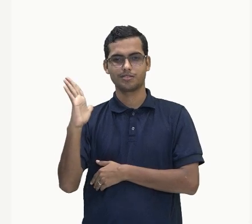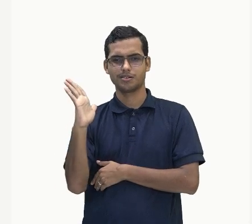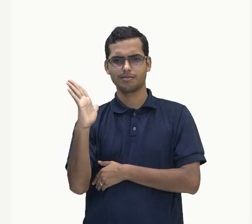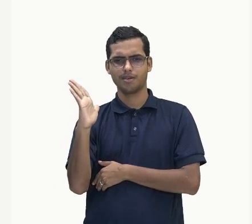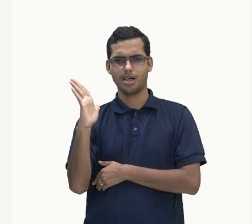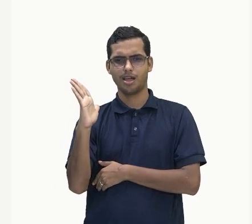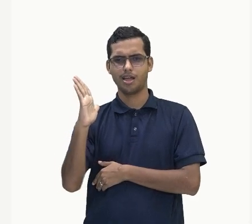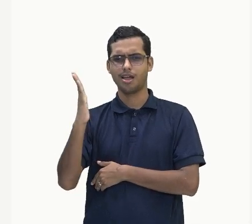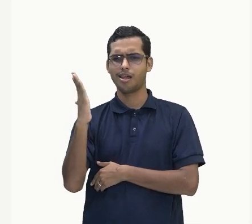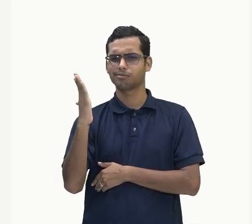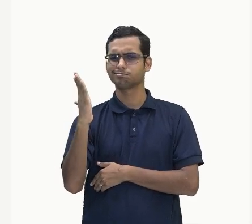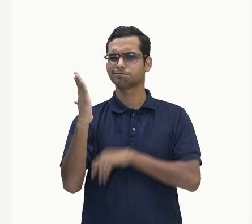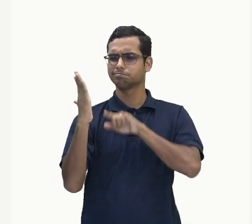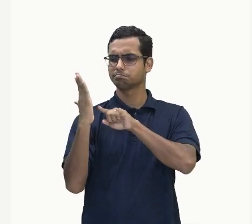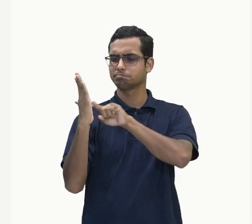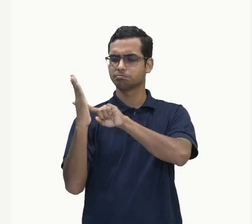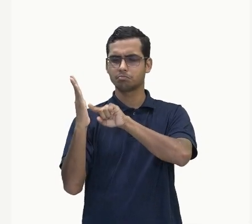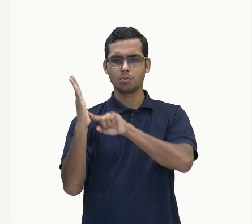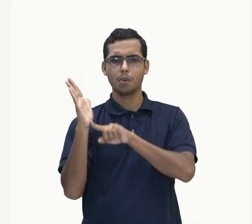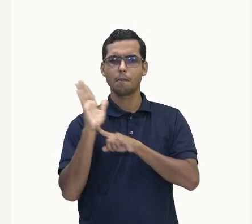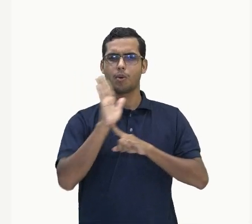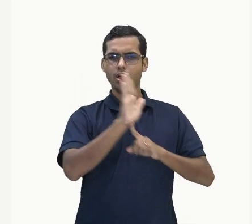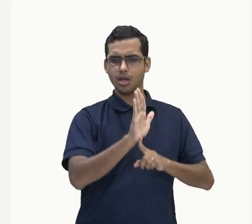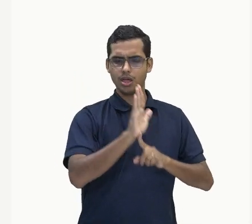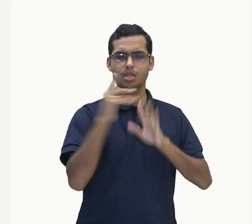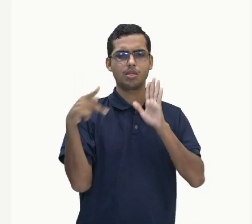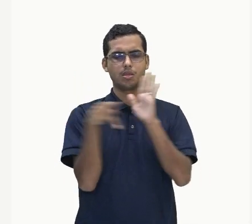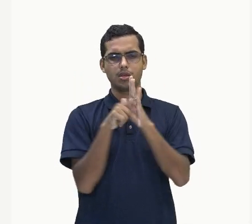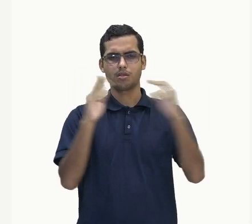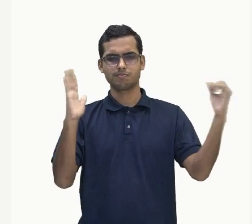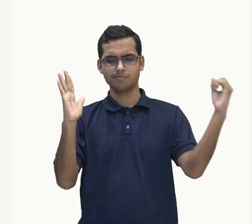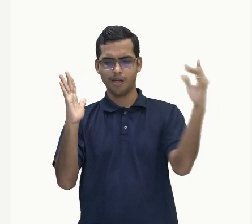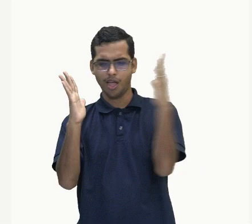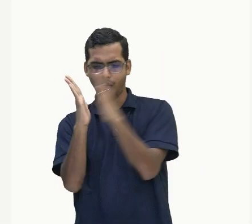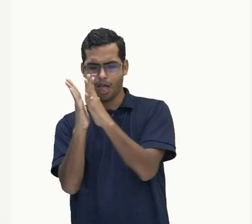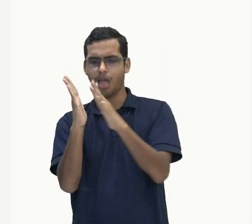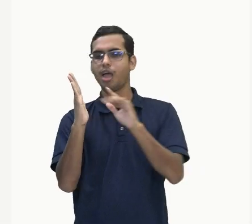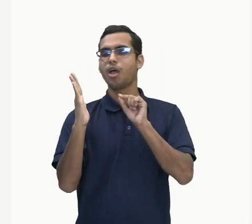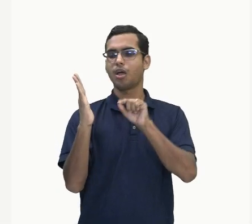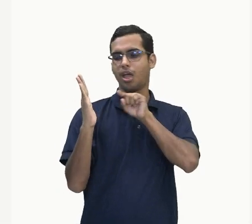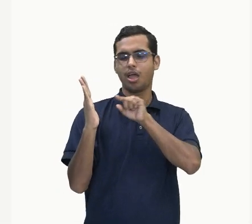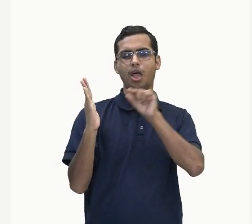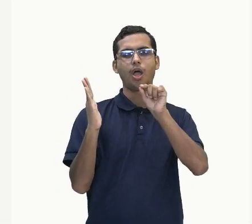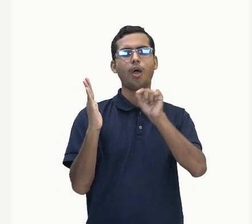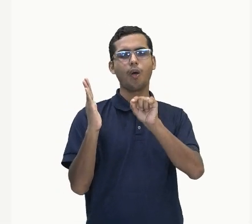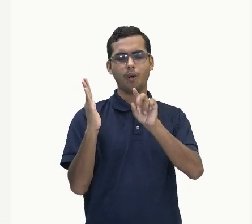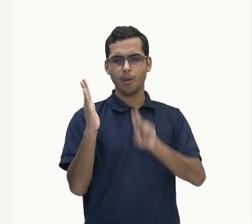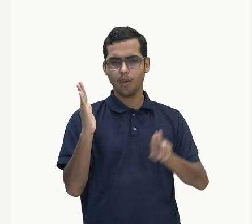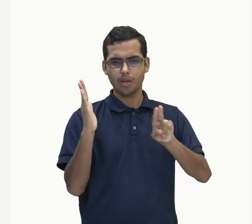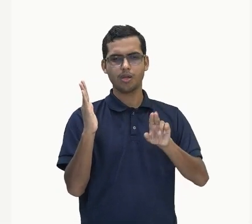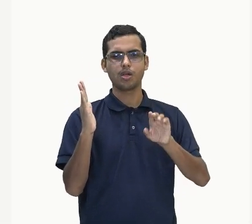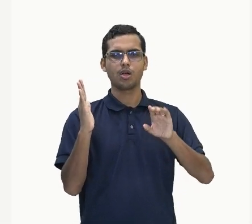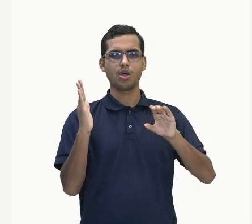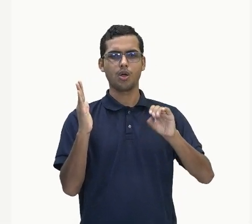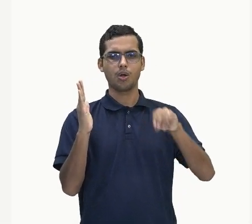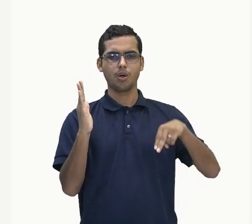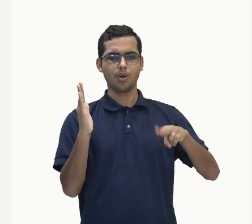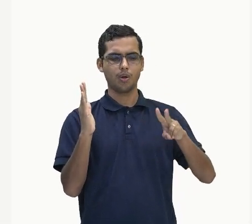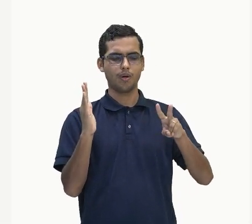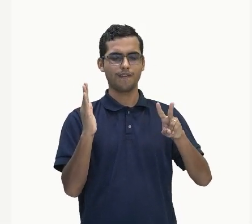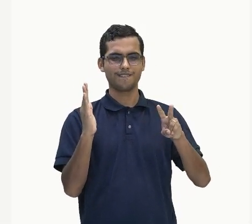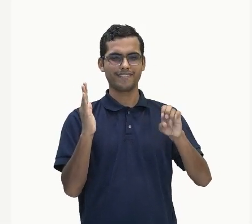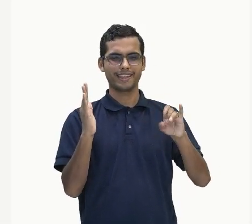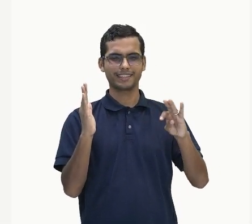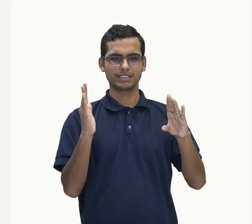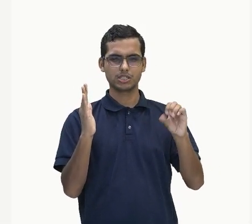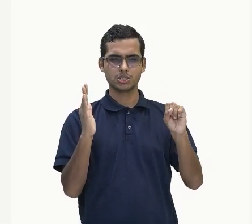esférica seja a refletora, a gente vai chamar, então, o espelho de convexo. Caso a gente tenha